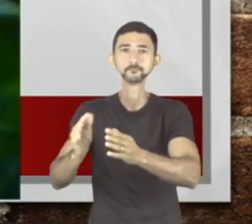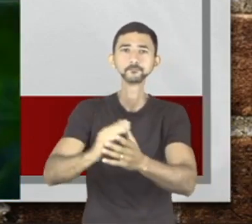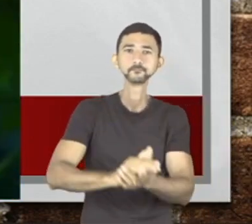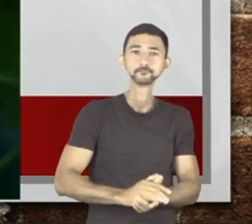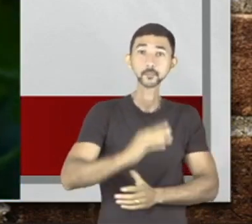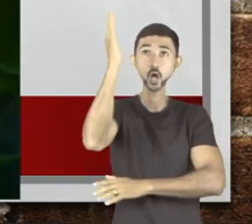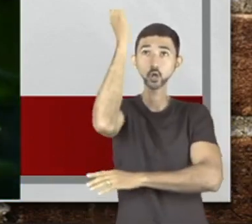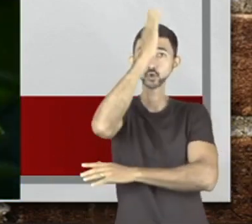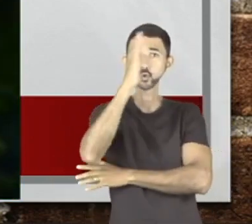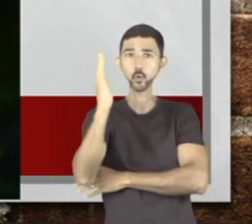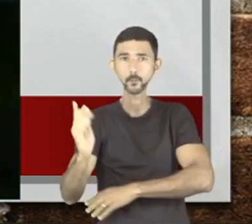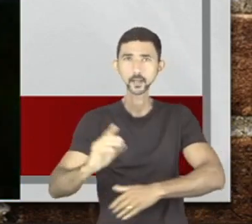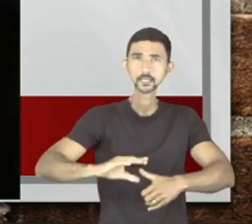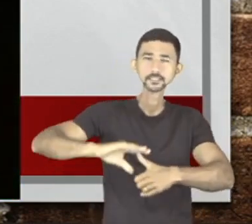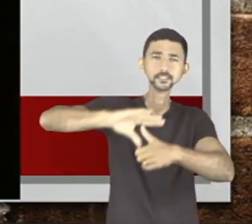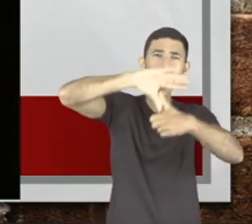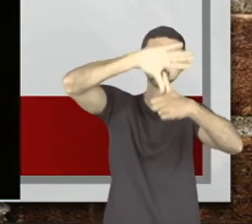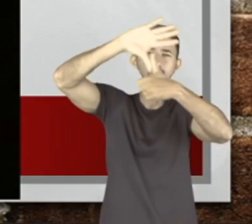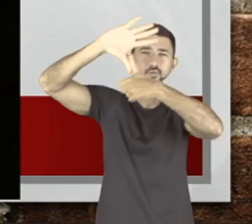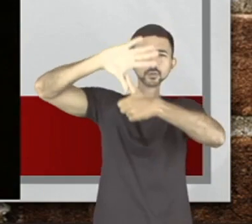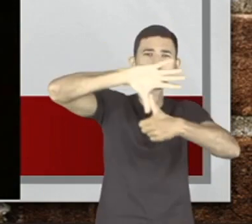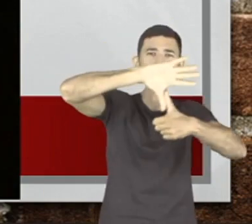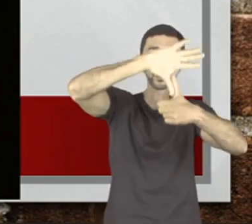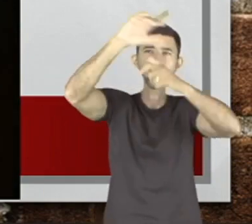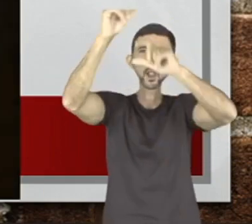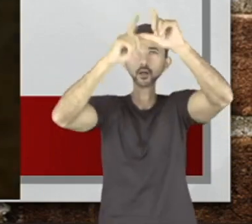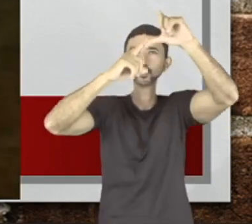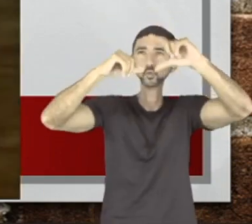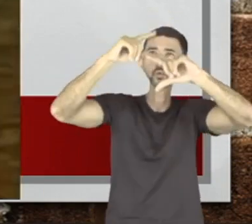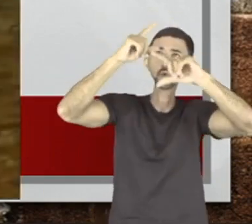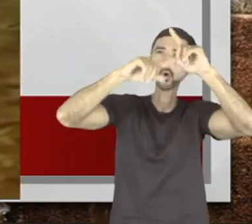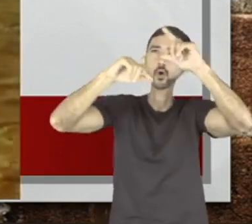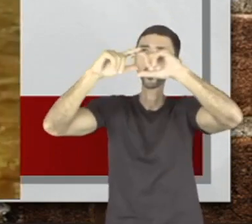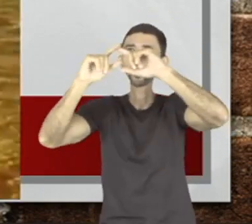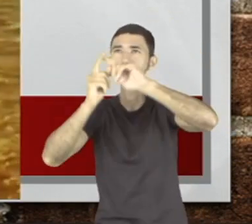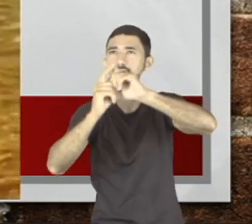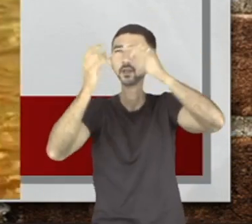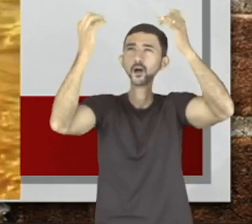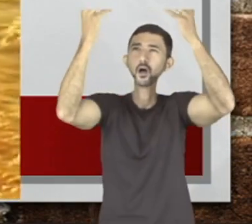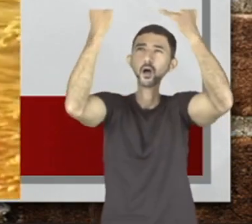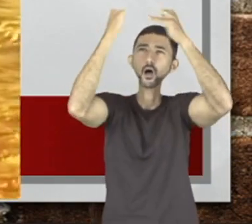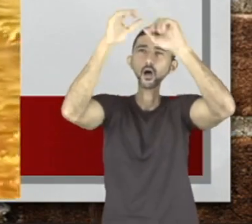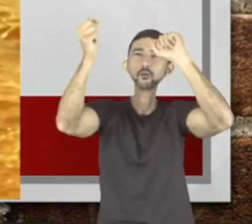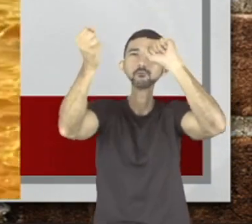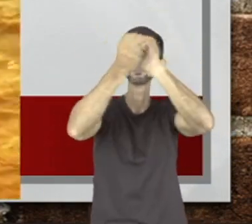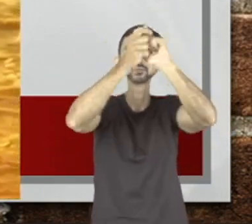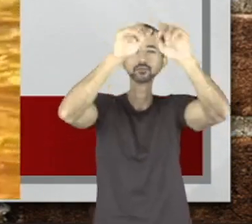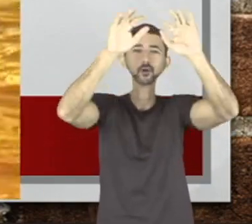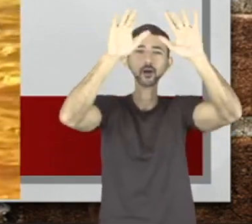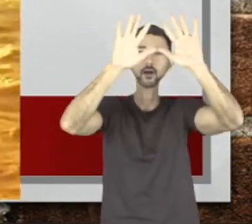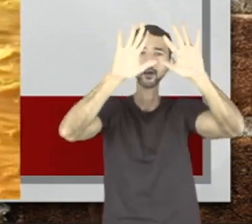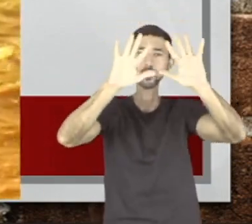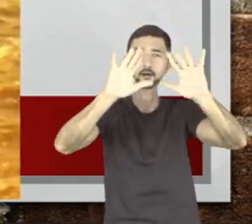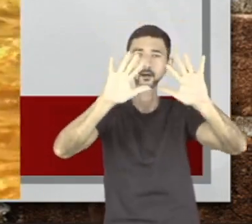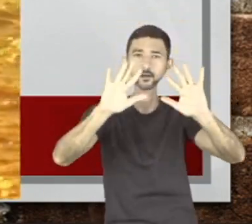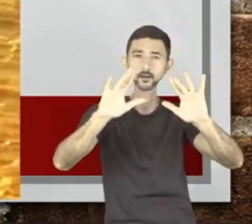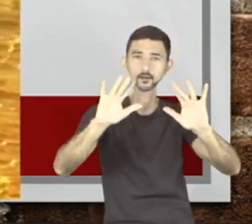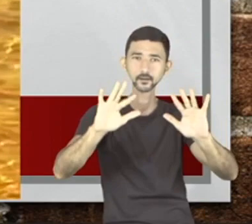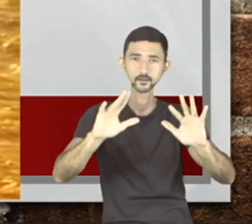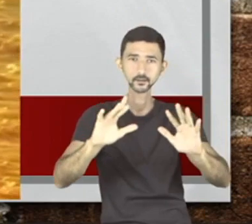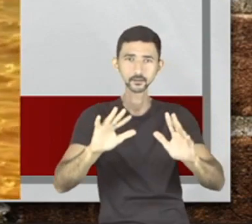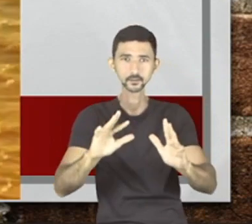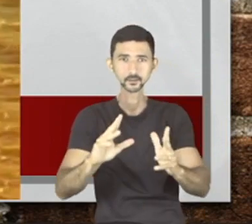no Brasil sentinela do norte, e a deixar de manter